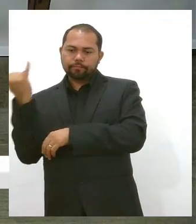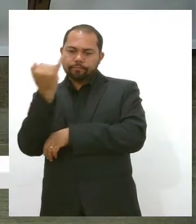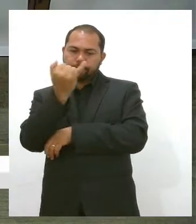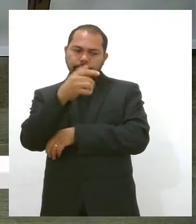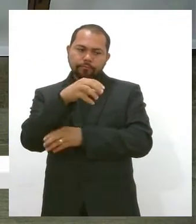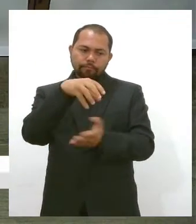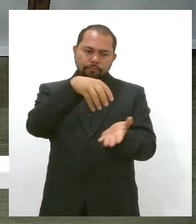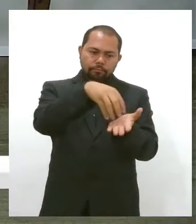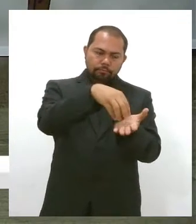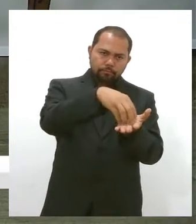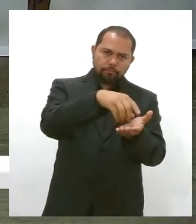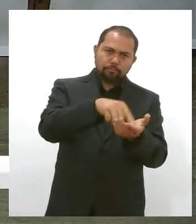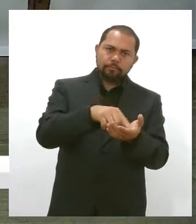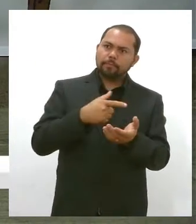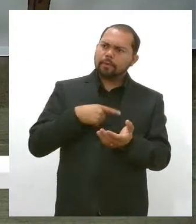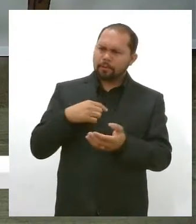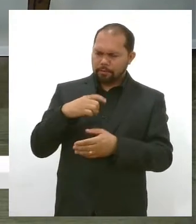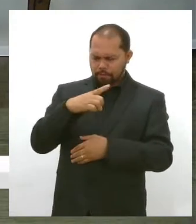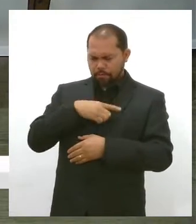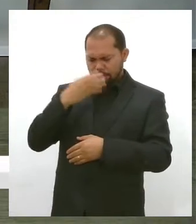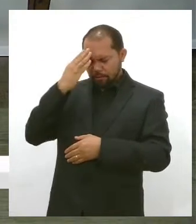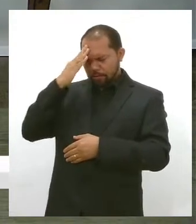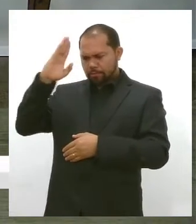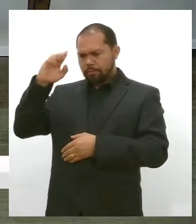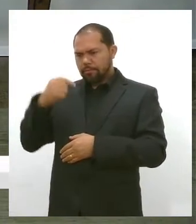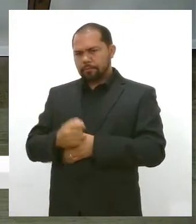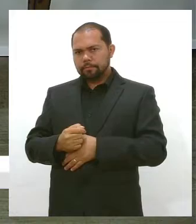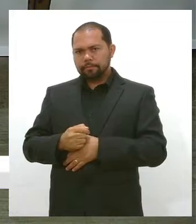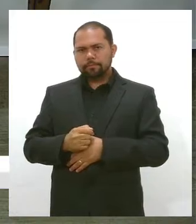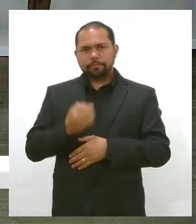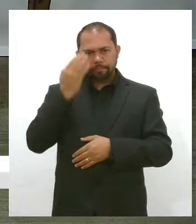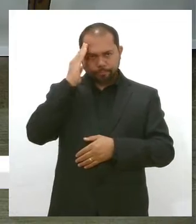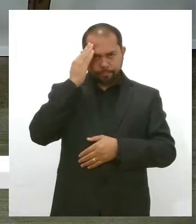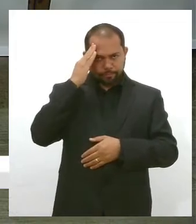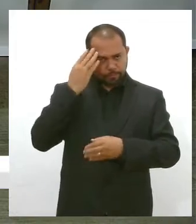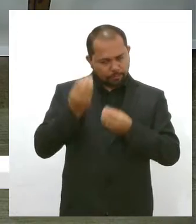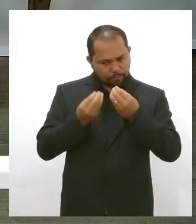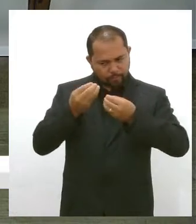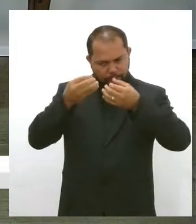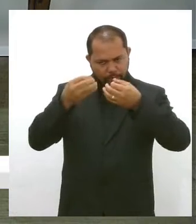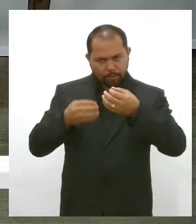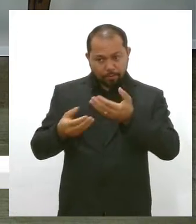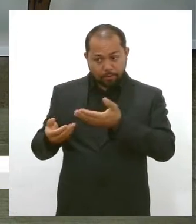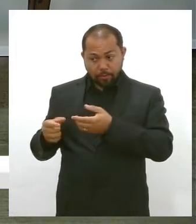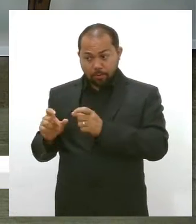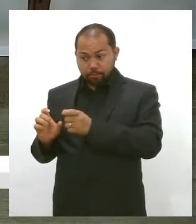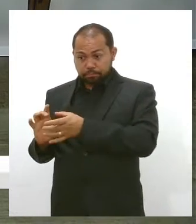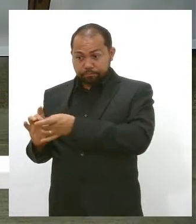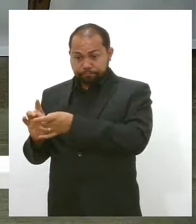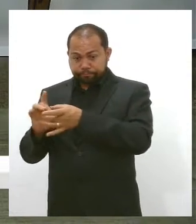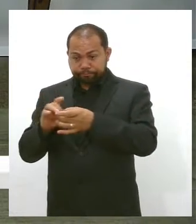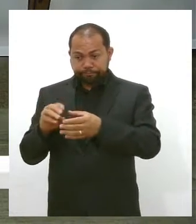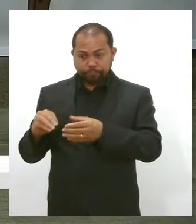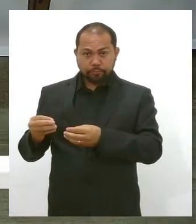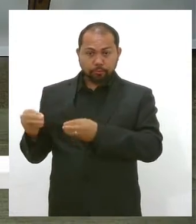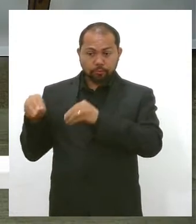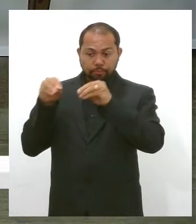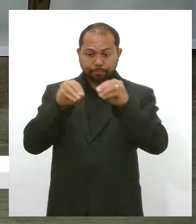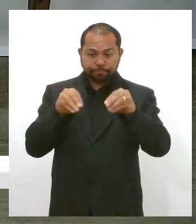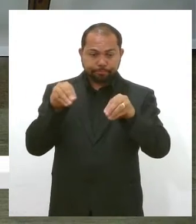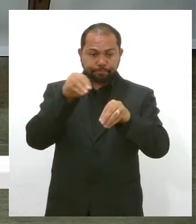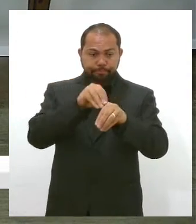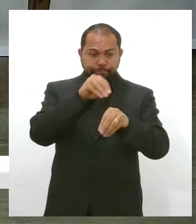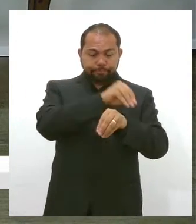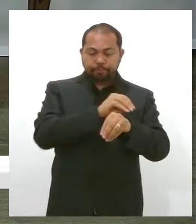que esse ponto, né, deu para entender direitinho como é que funciona esse ciclo, né, de encaminhamento. Então, primeiro, unidade básica de saúde, para